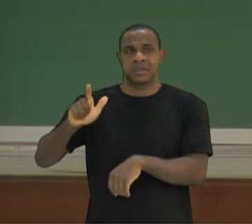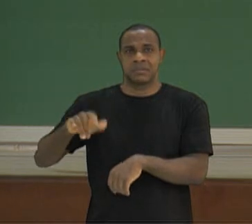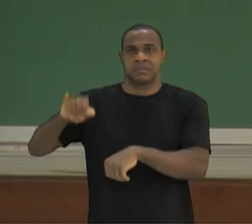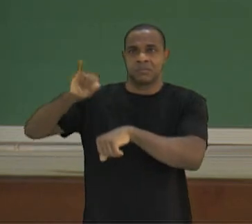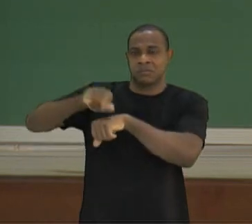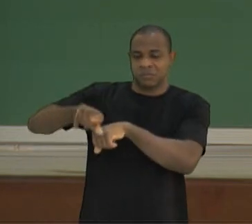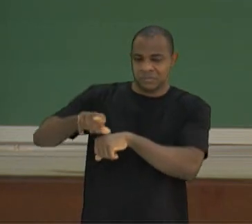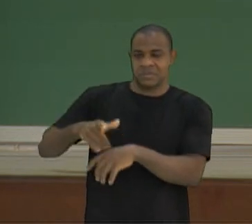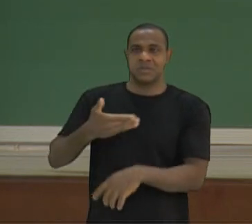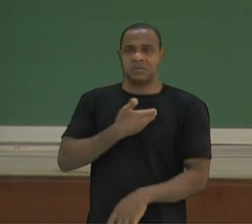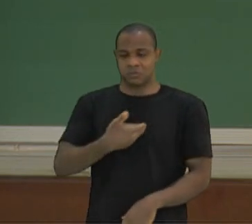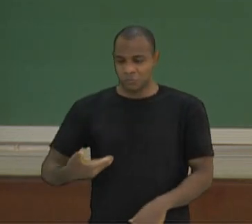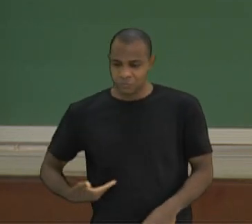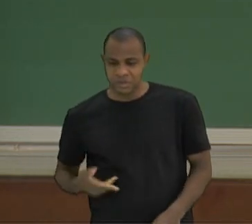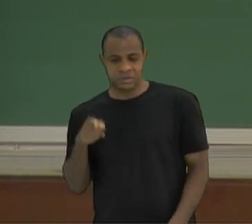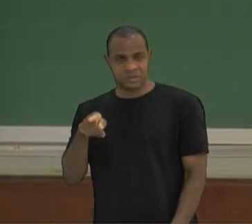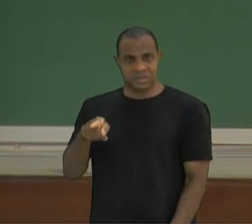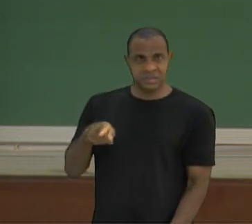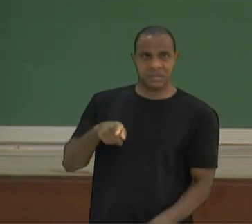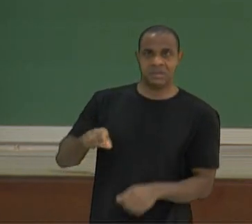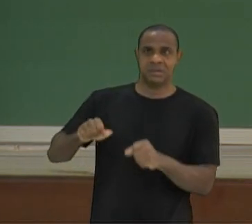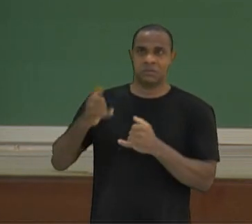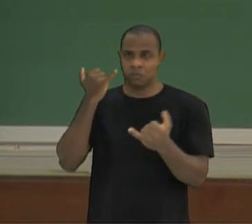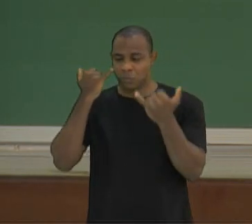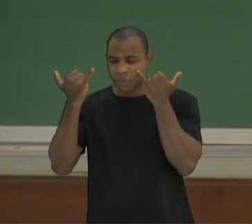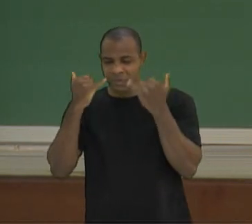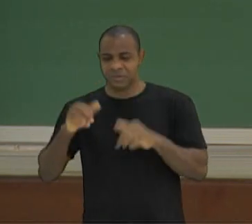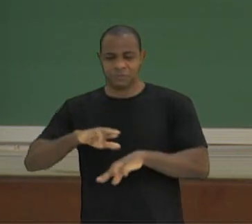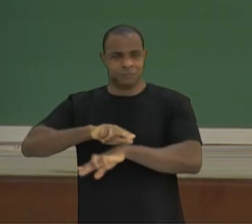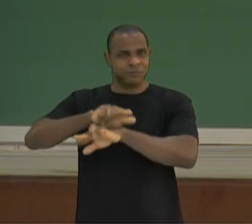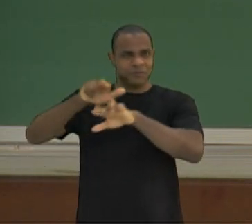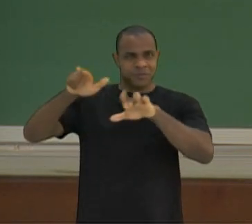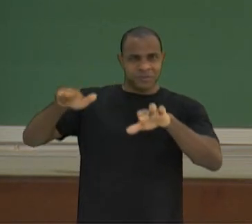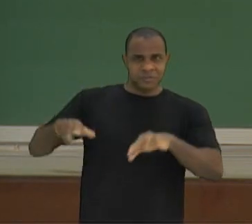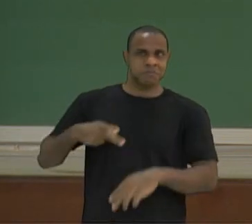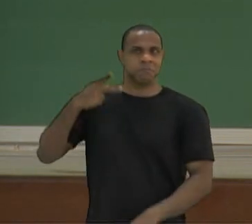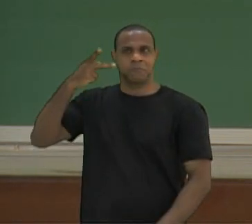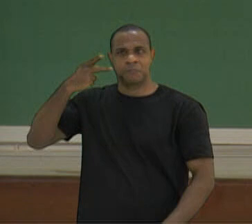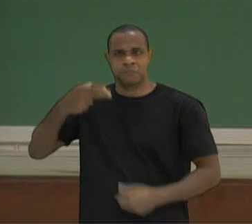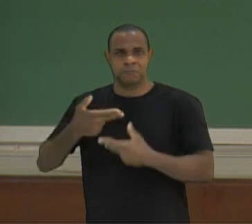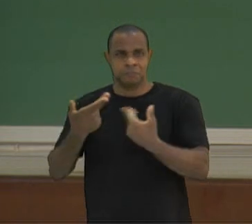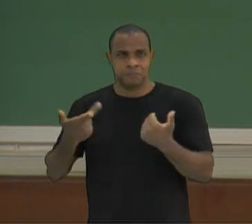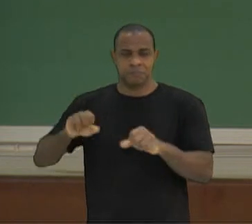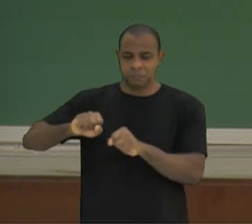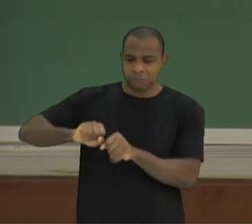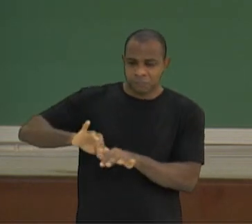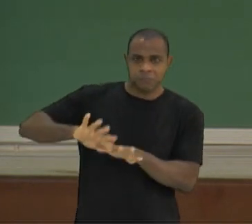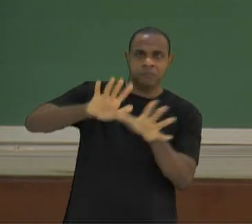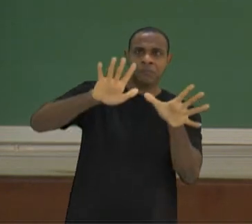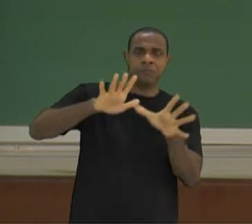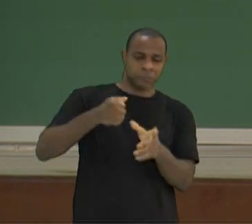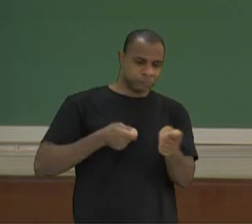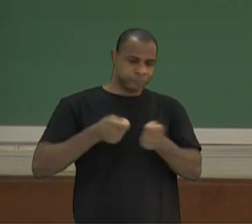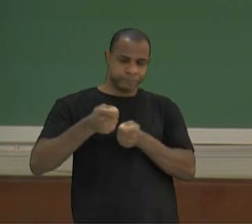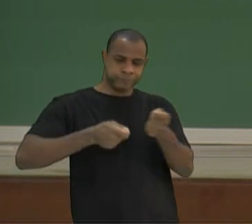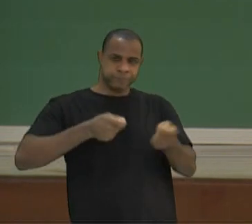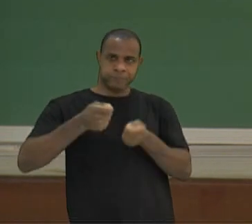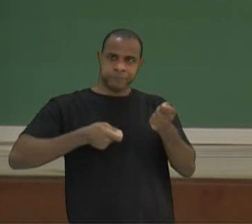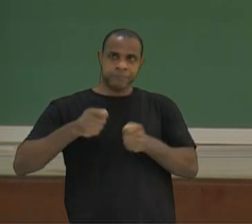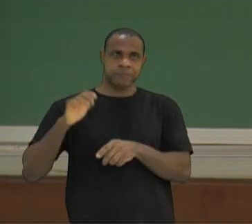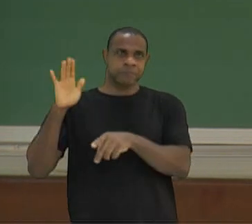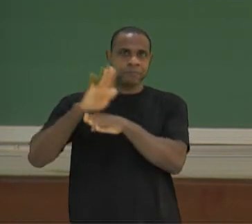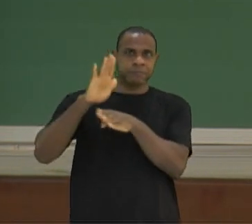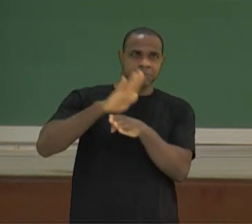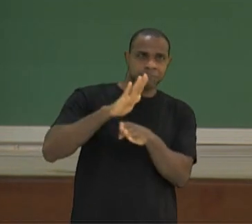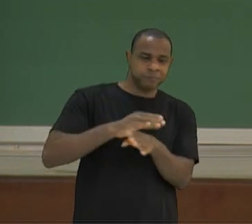do governo, de onde saem todas as normativas, enfim, que vão gerenciar o Estado, que é para